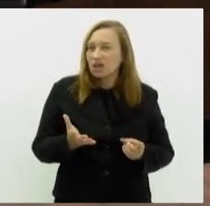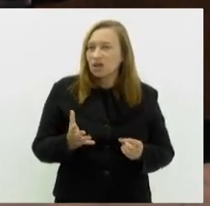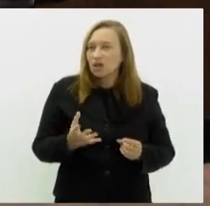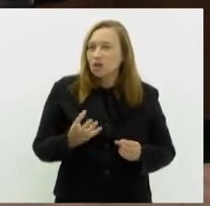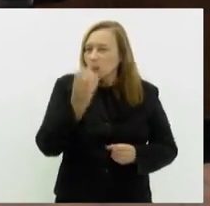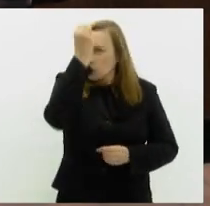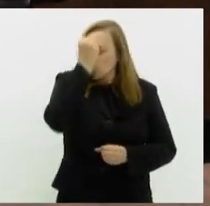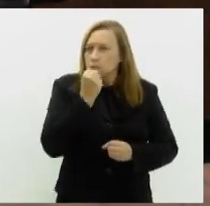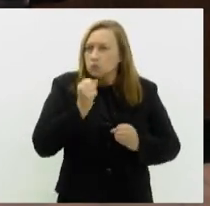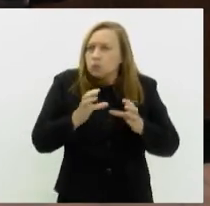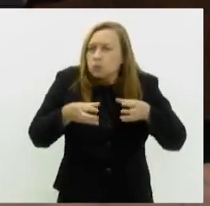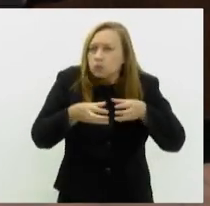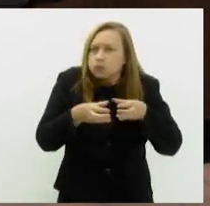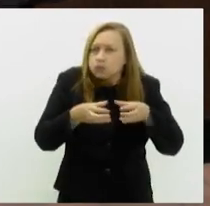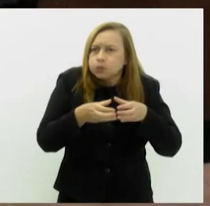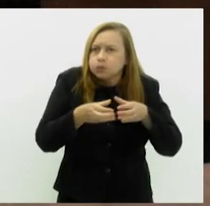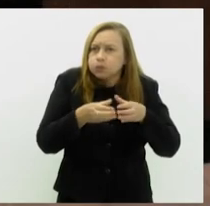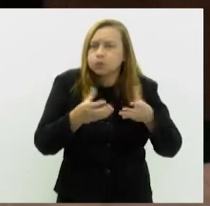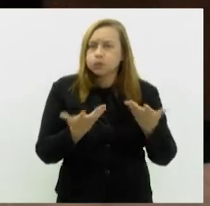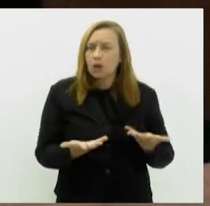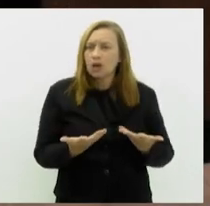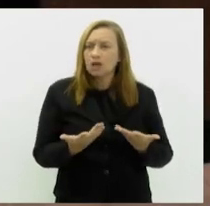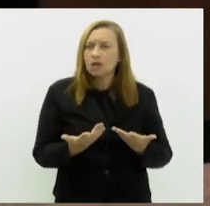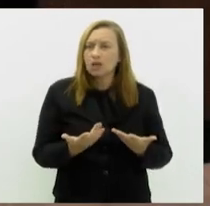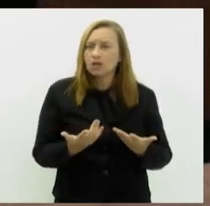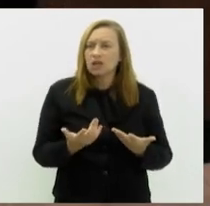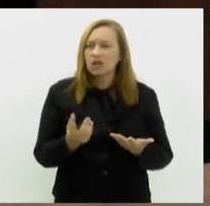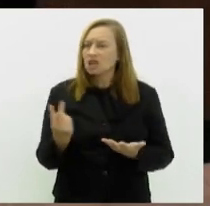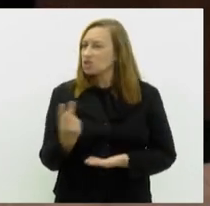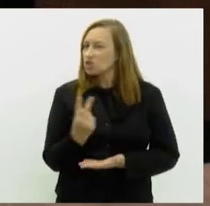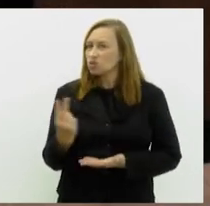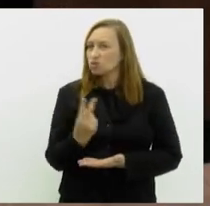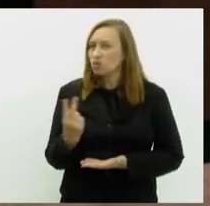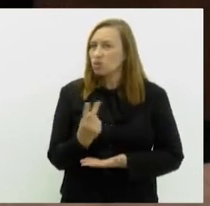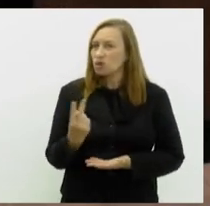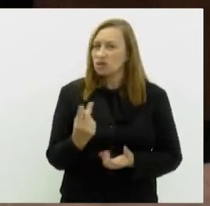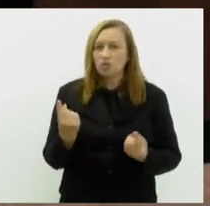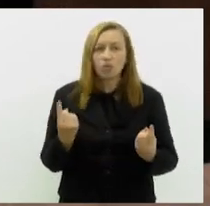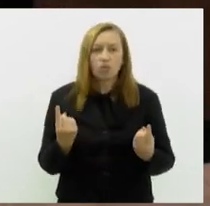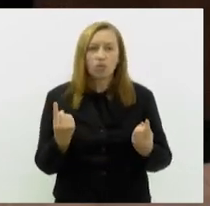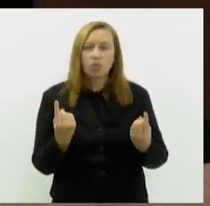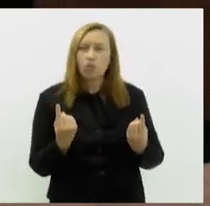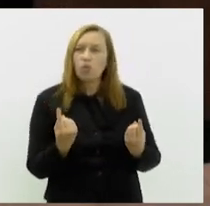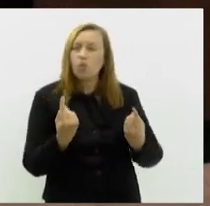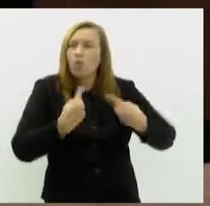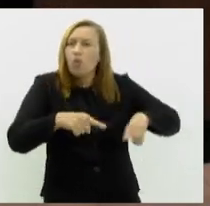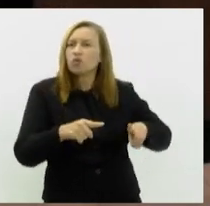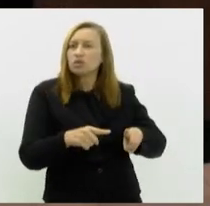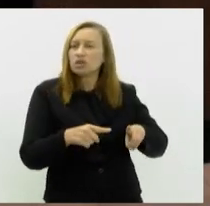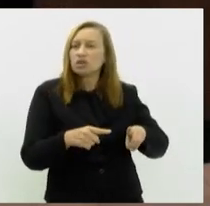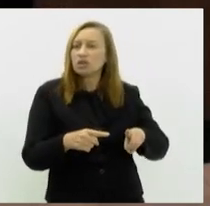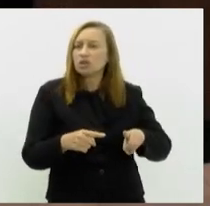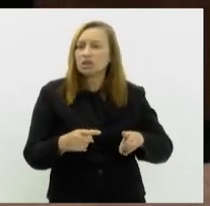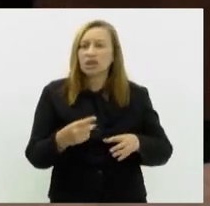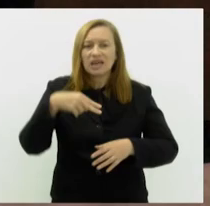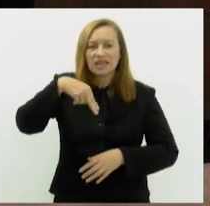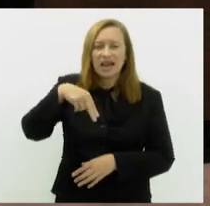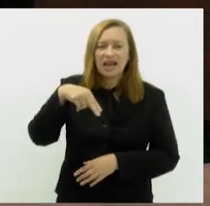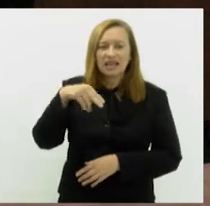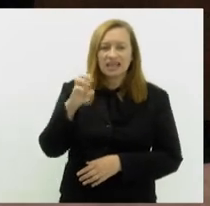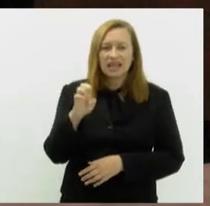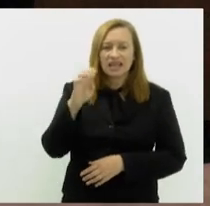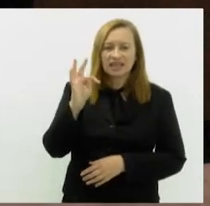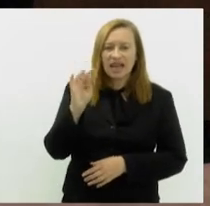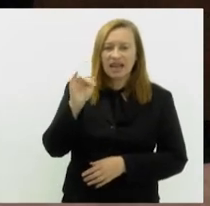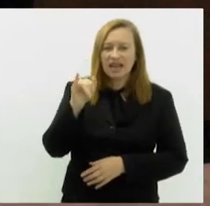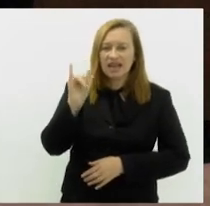paz. E esses dois lados, eles se retroalimentam um ao outro. O Netanyahu não quer o fim da guerra, porque quando acabar